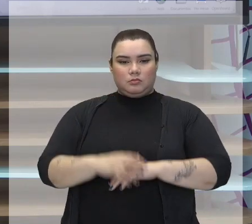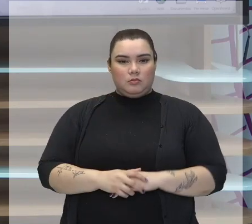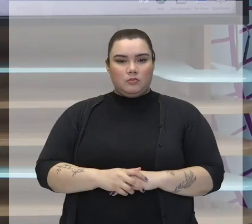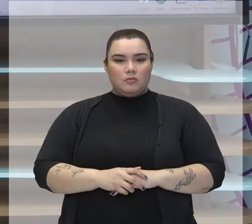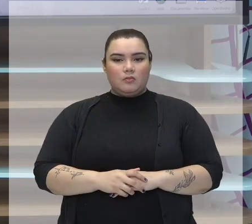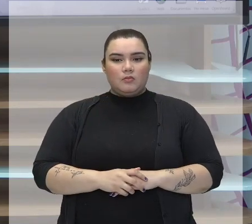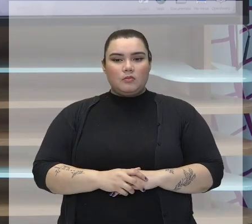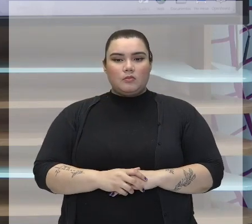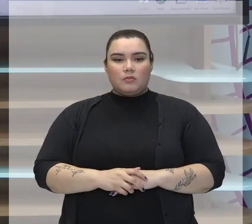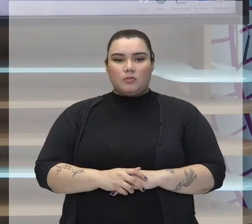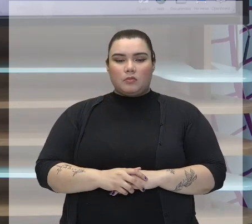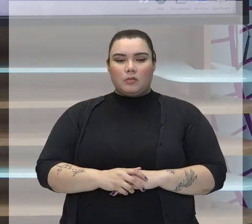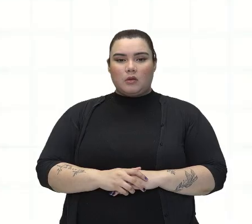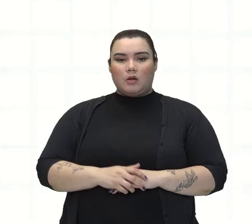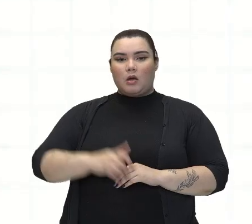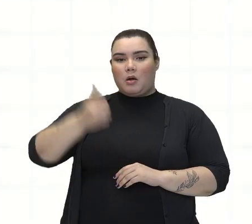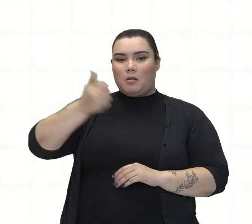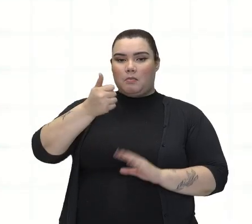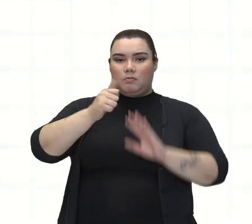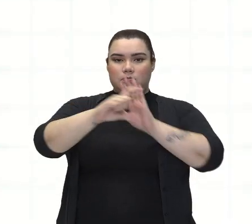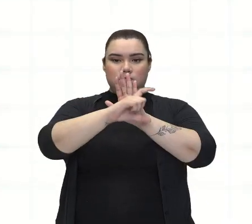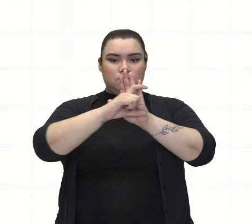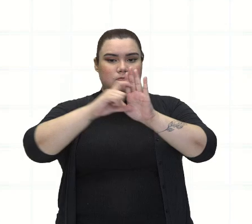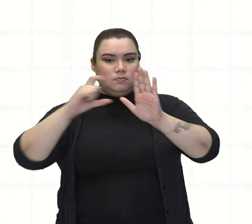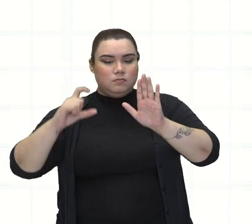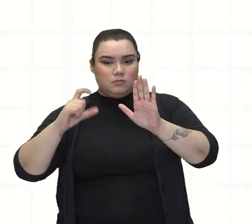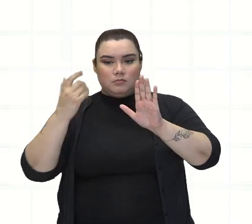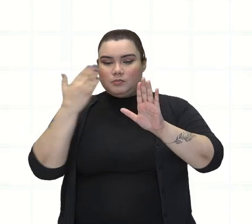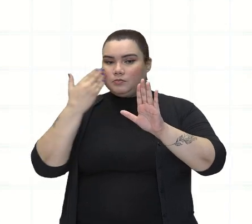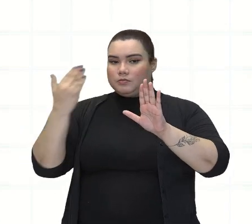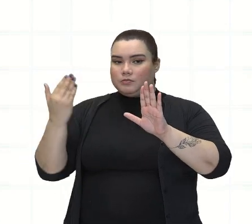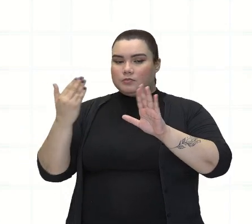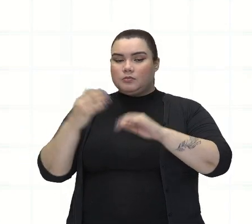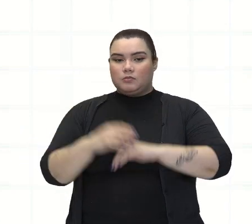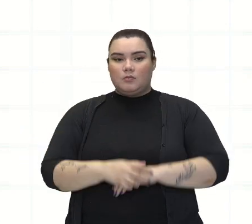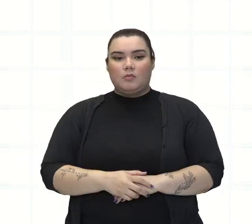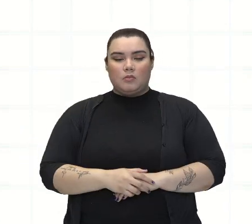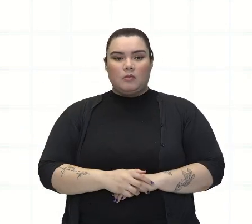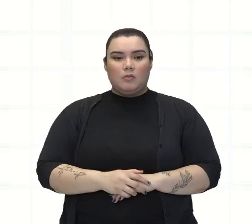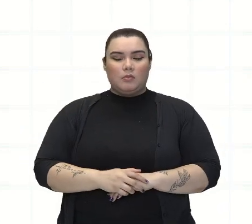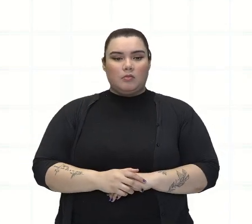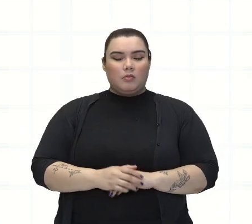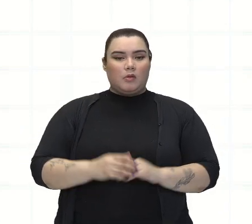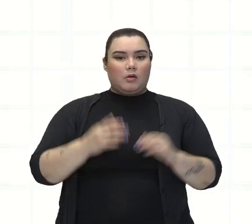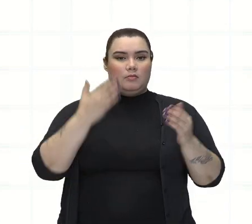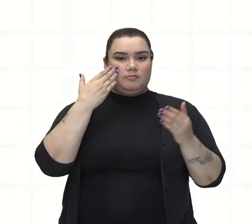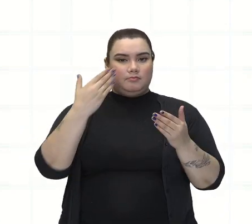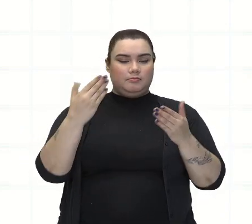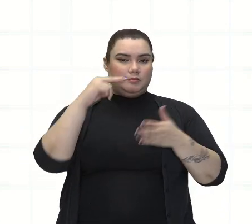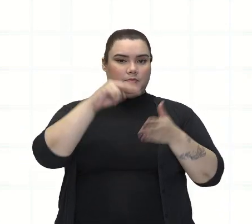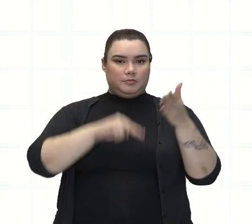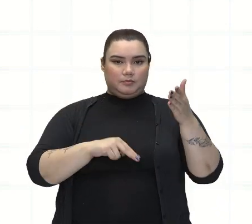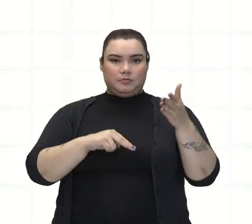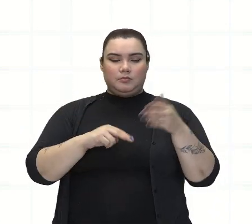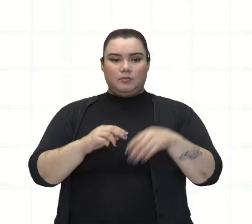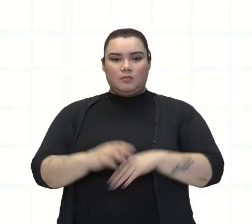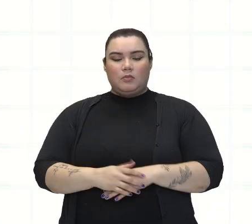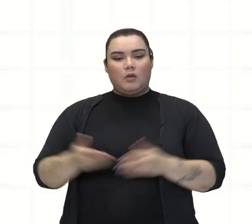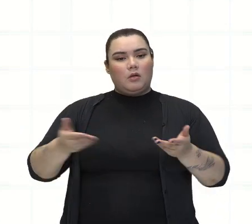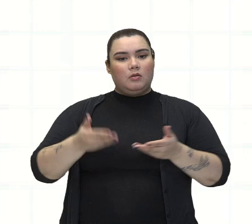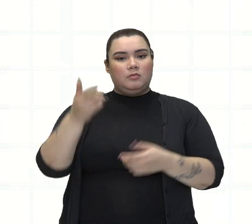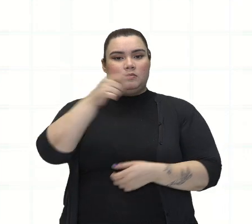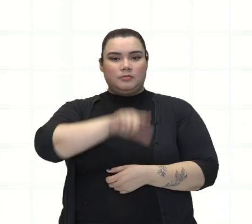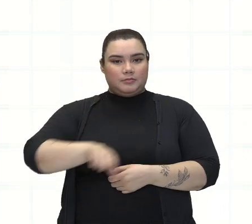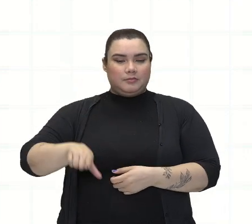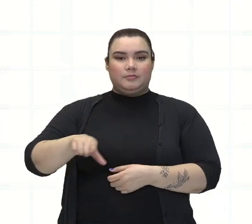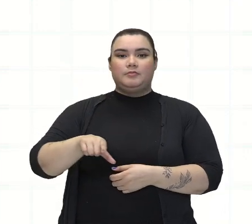para a primeira estrofe do pardalzinho, certo? Acompanha aí, por gentileza, a gente vai novamente